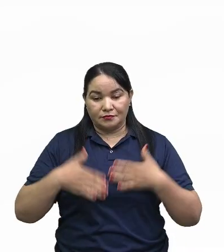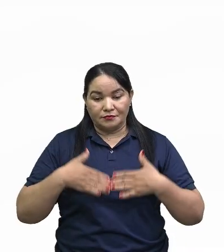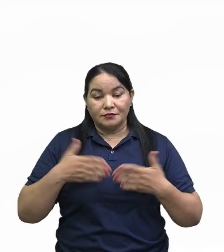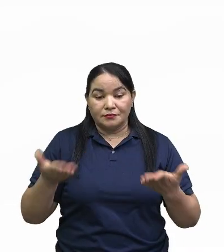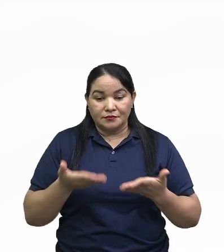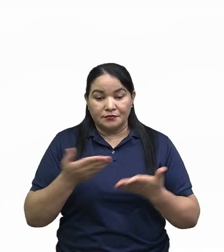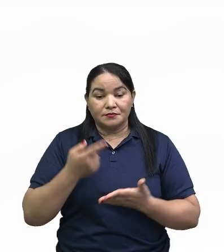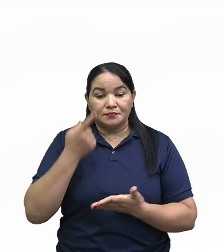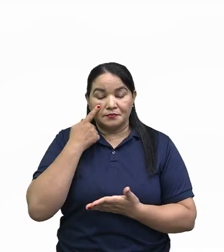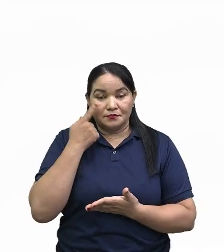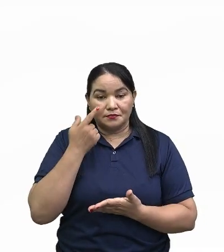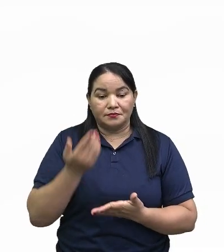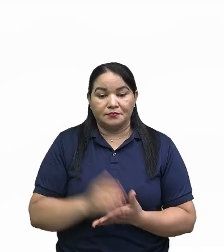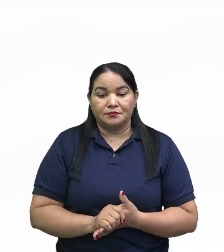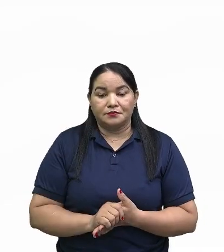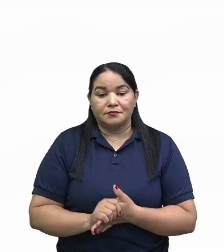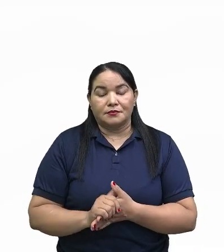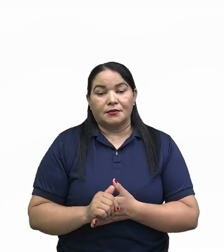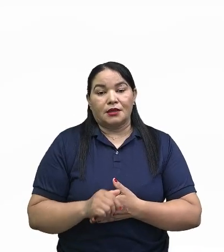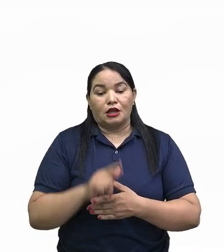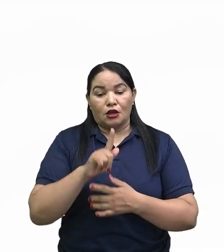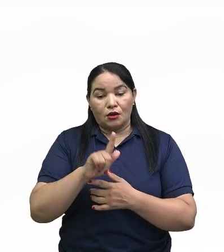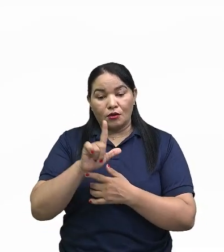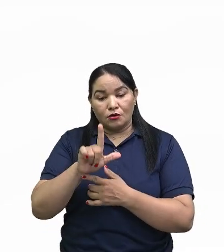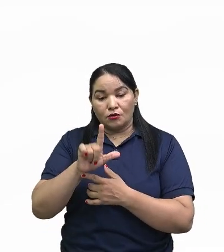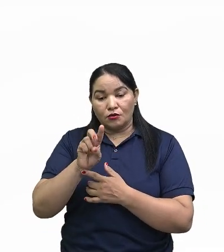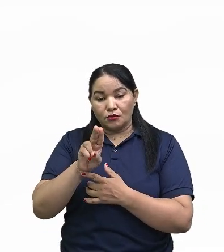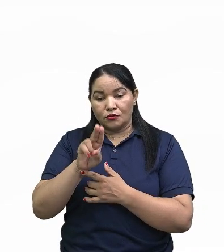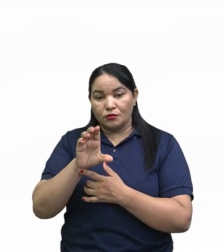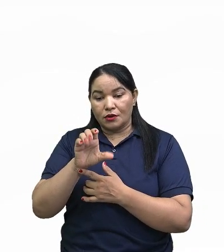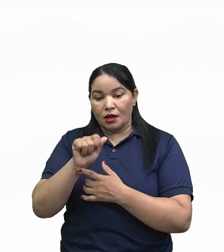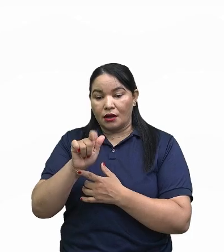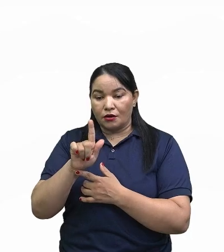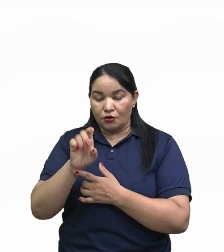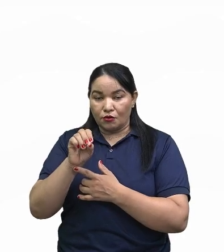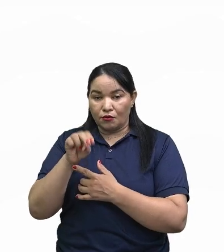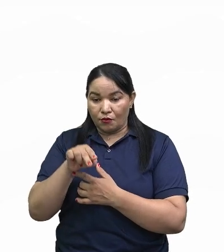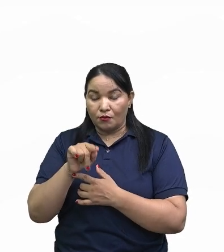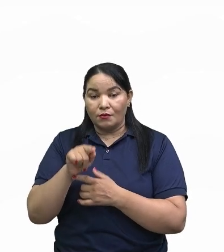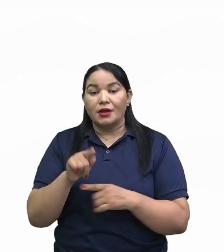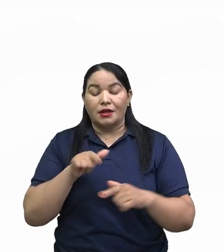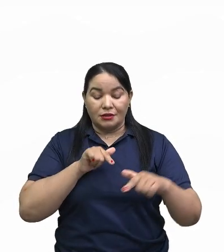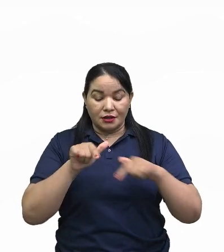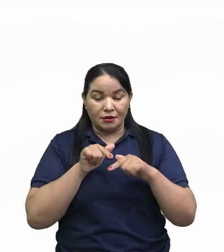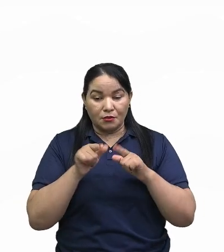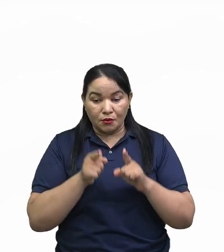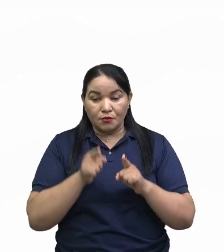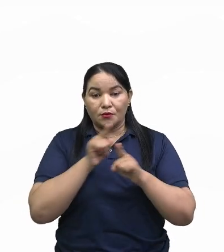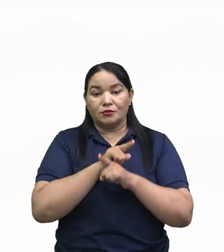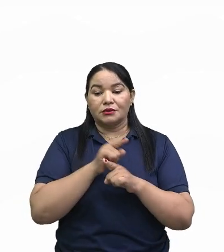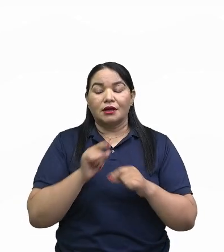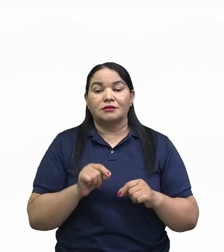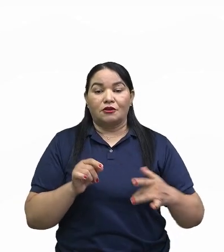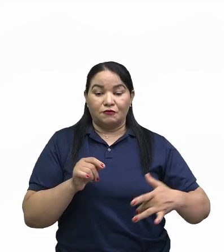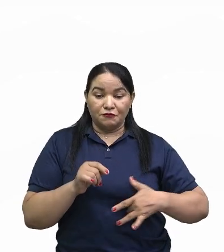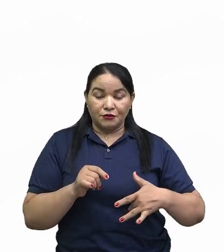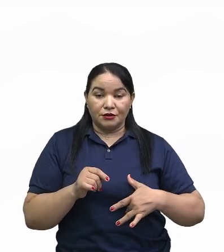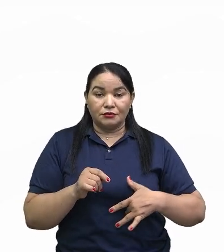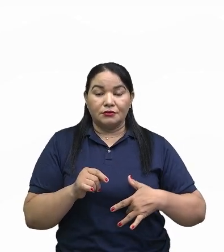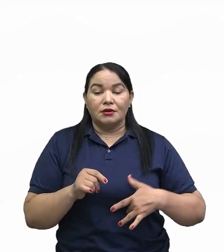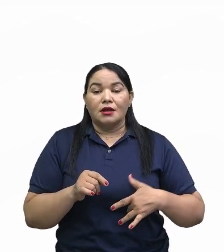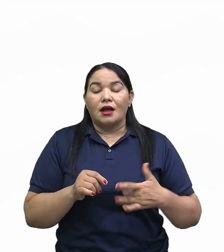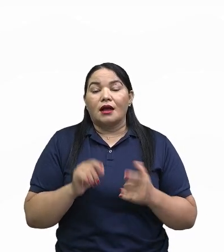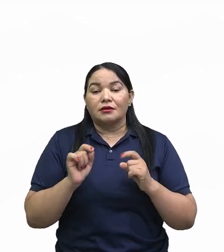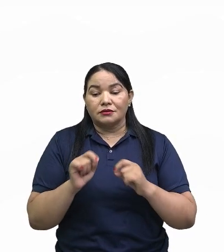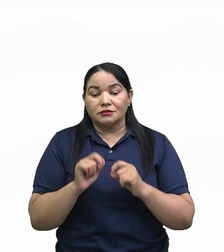observar, né, que o glucagon vai trabalhar aí dessa maneira oposta, ele vai agir lá no fígado, estimulando a quebra